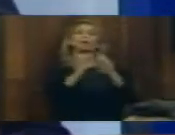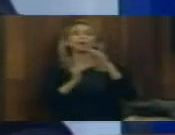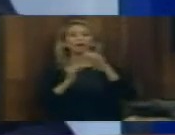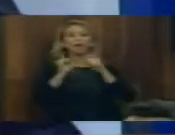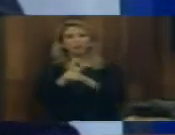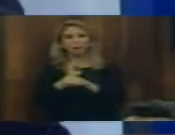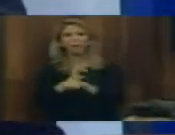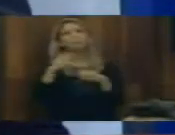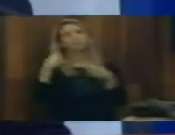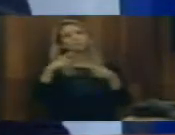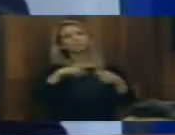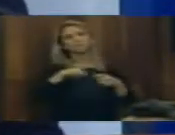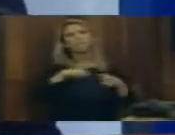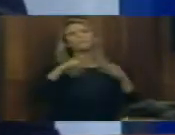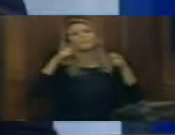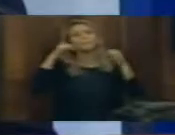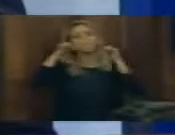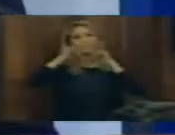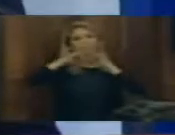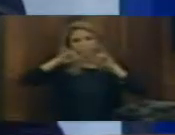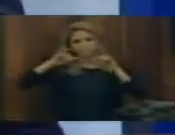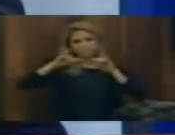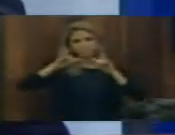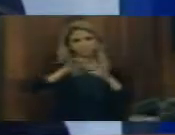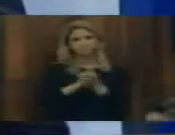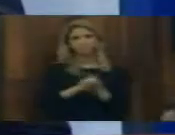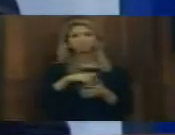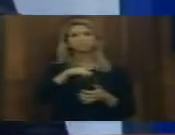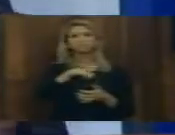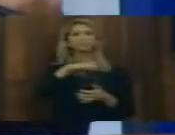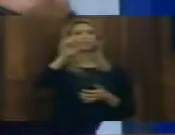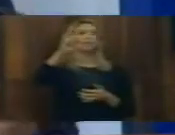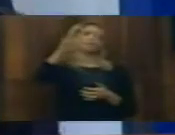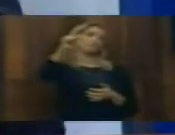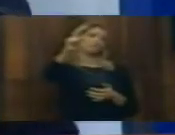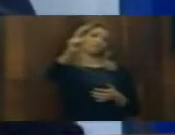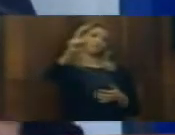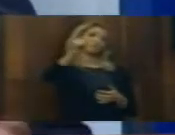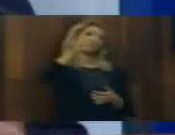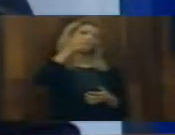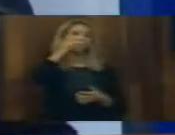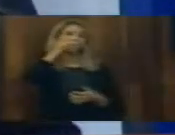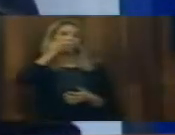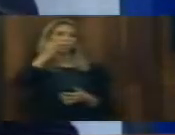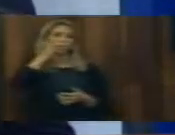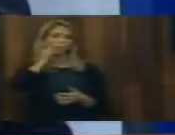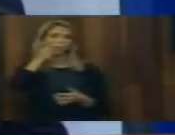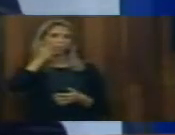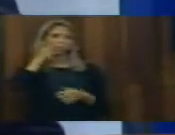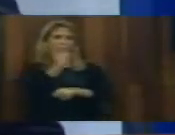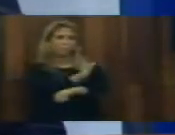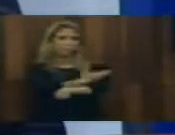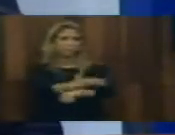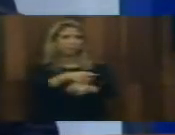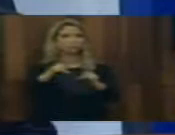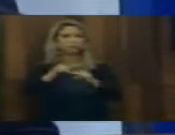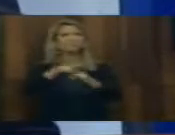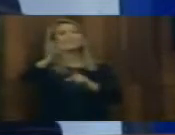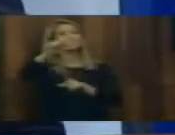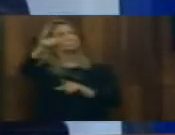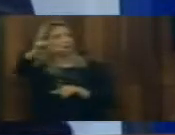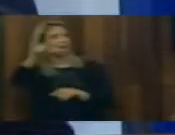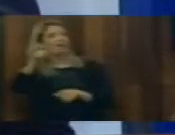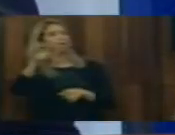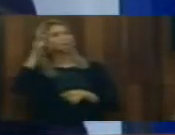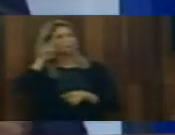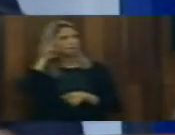de um pouco de reflexão. Tivemos a era do ouro branco, né, que foi anos atrás, quando eu era até bem pequeno, a época da salina, que o sal foi a fonte